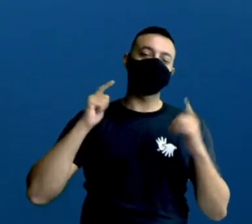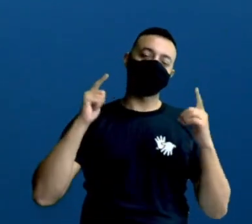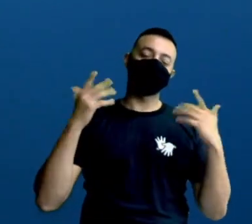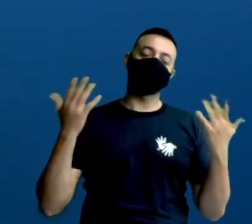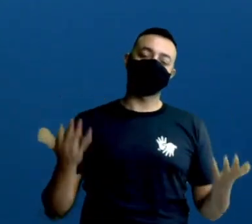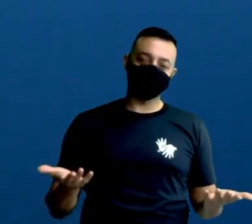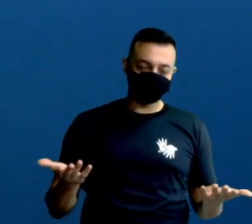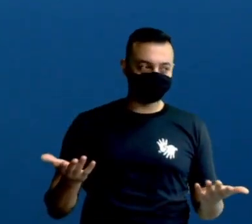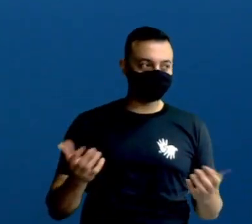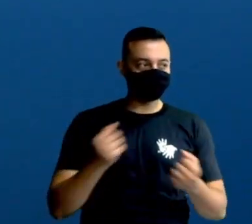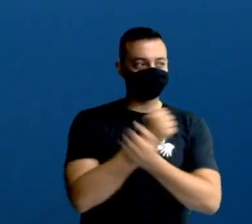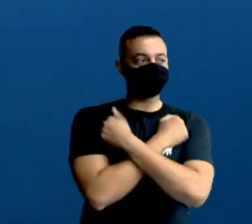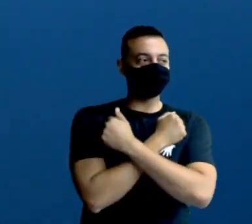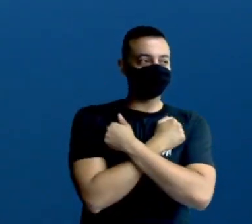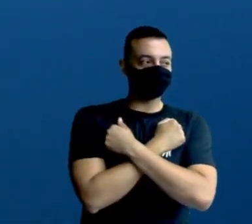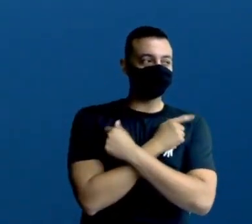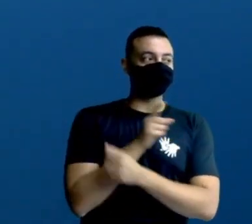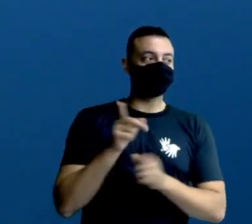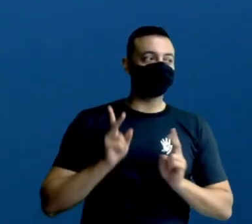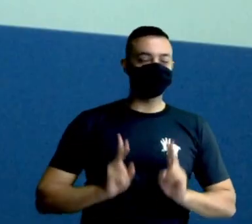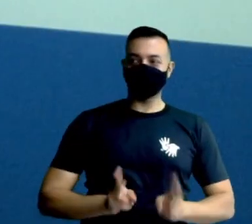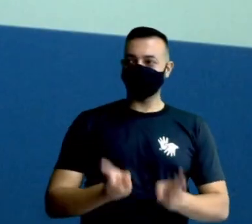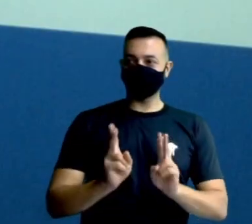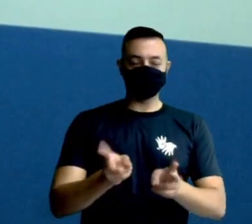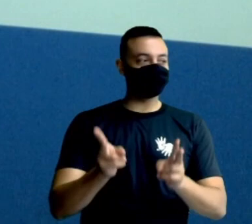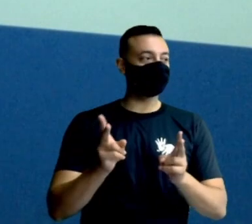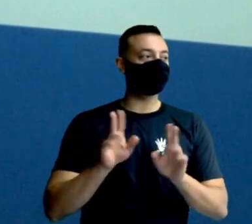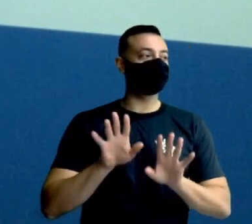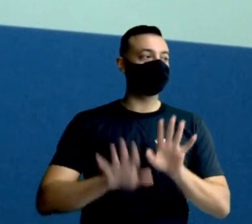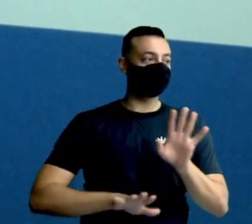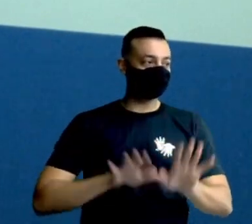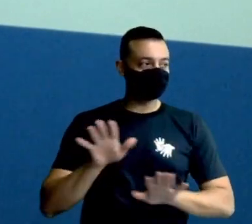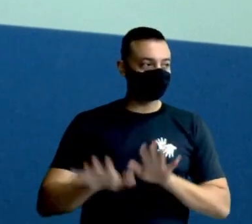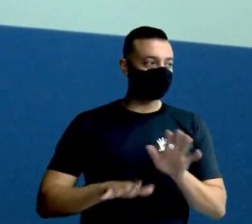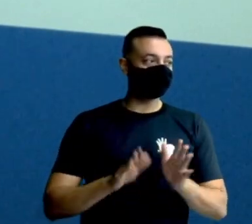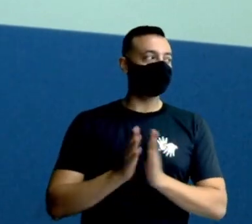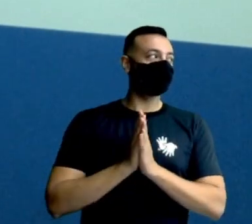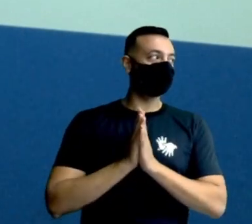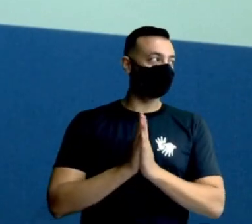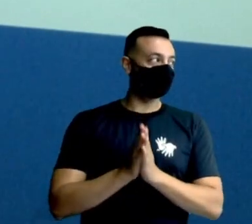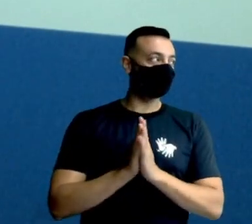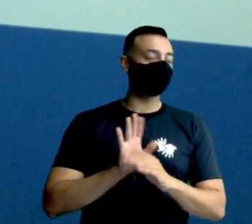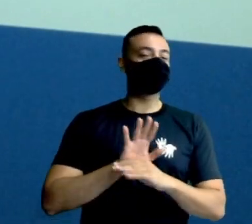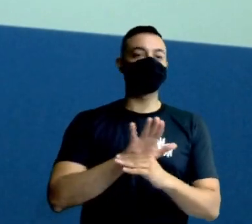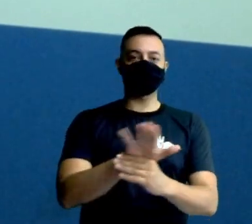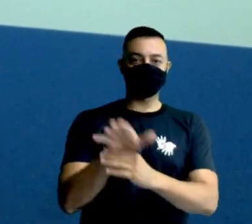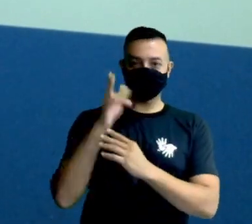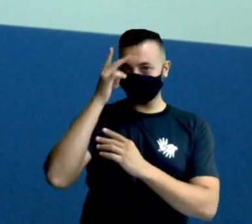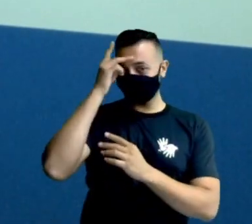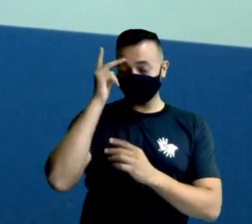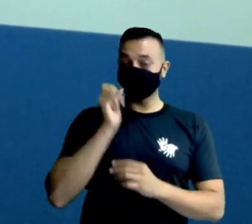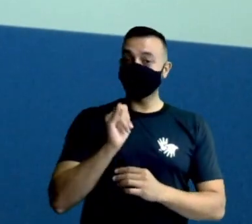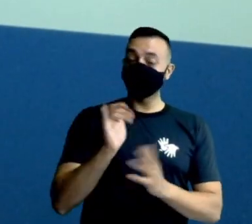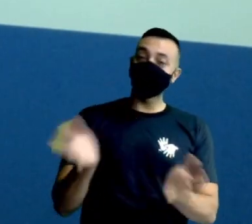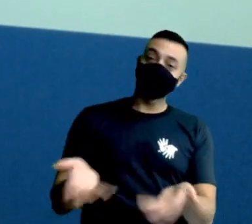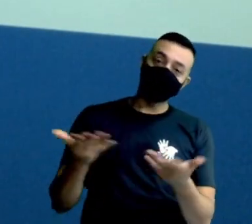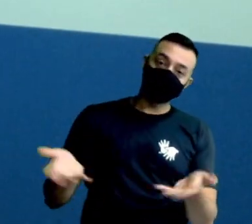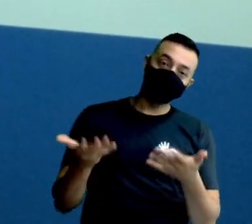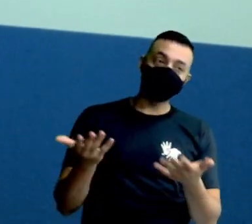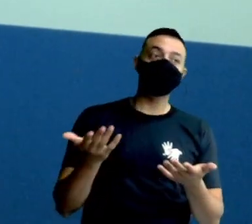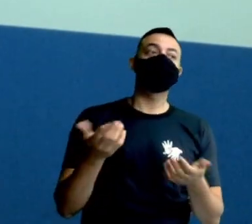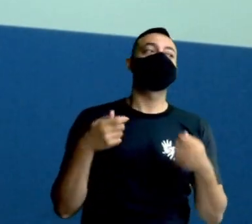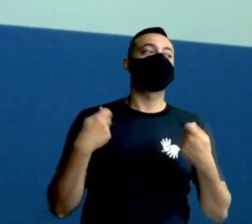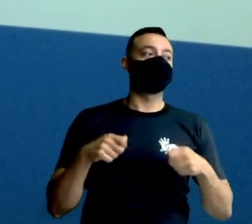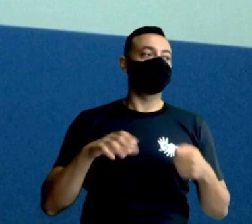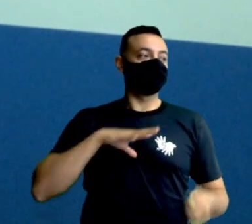divertir. Forte abraço. Continuem se cuidando, por favor. E ajudem as pessoas, convençam, estimulem as pessoas